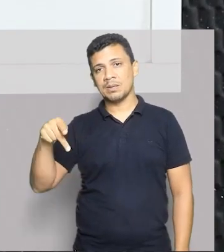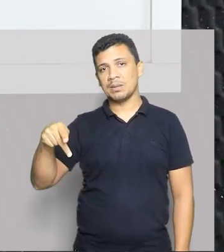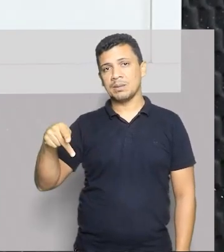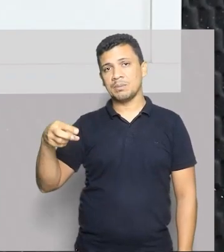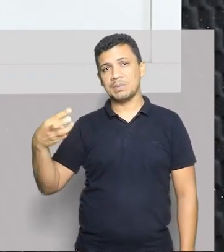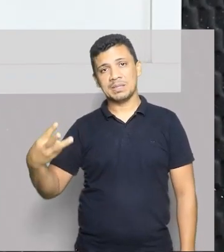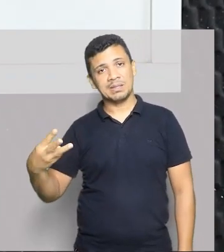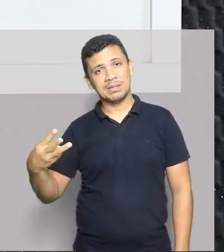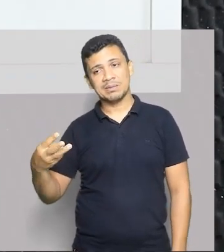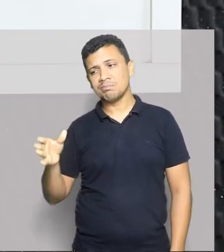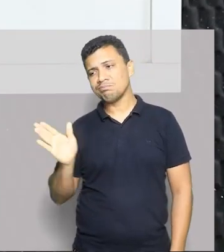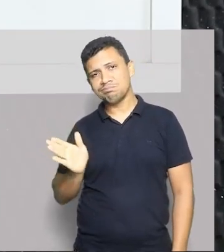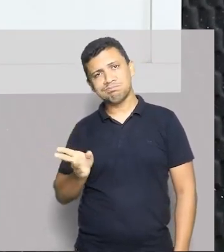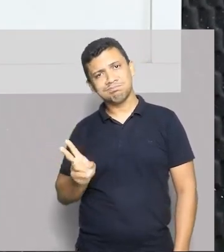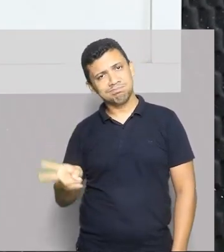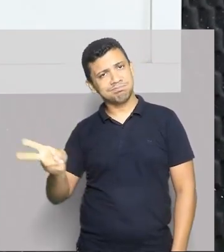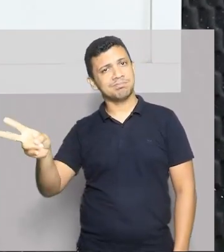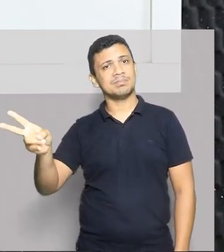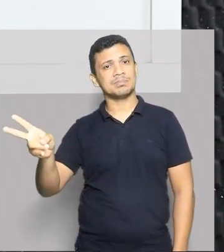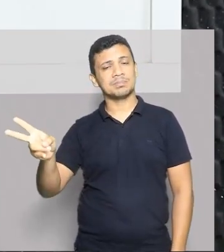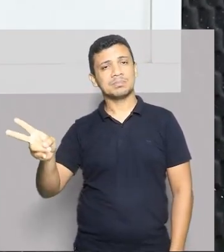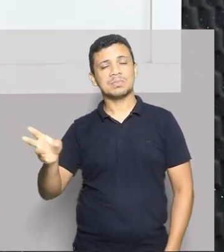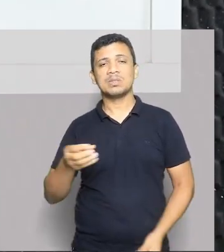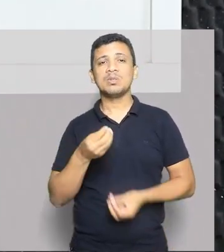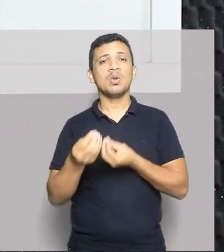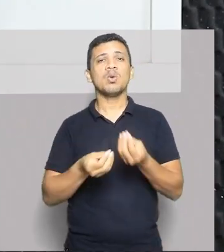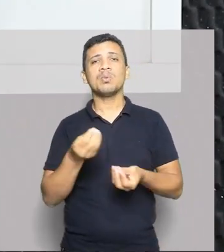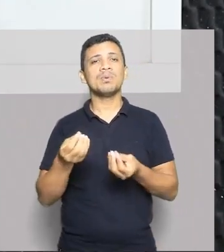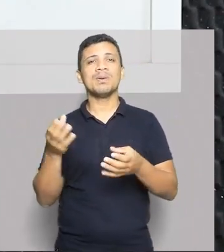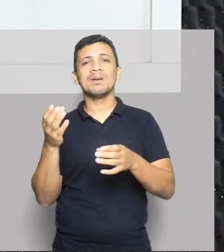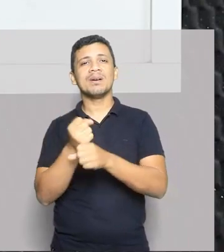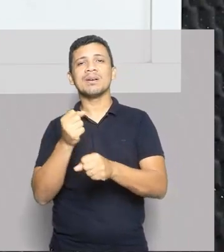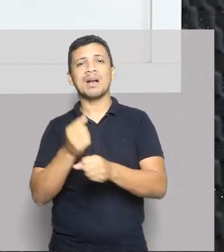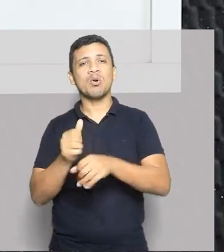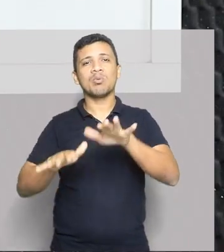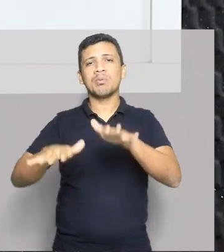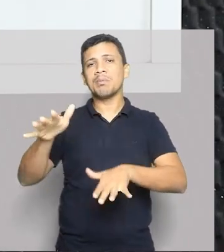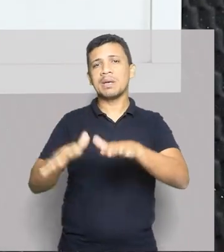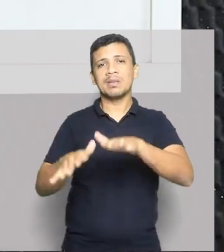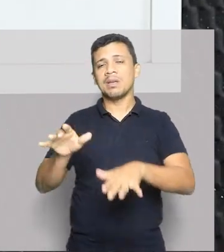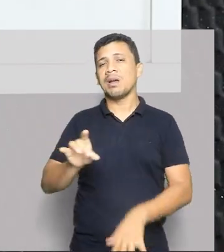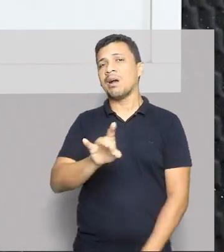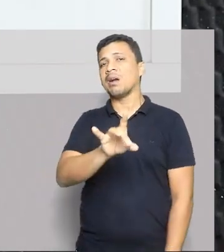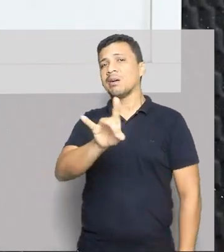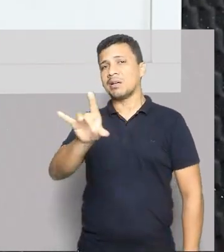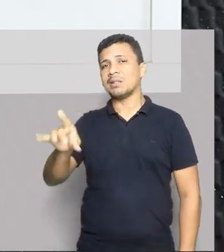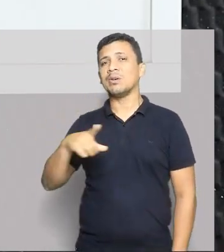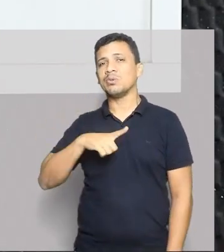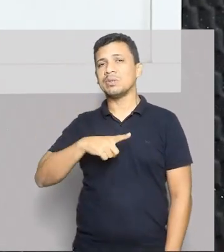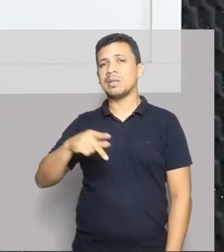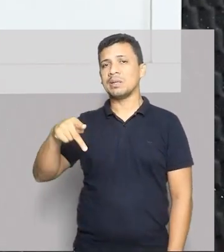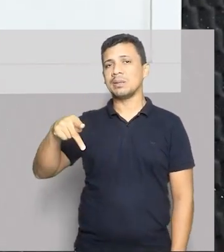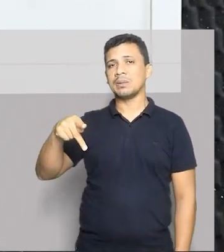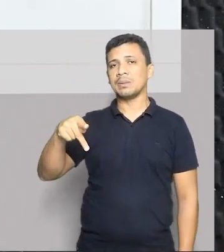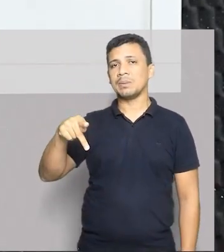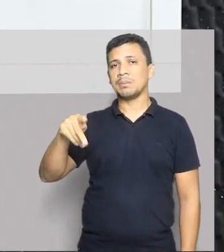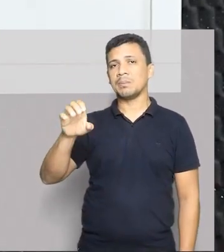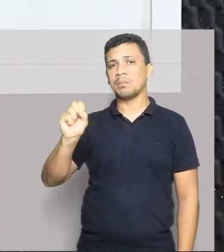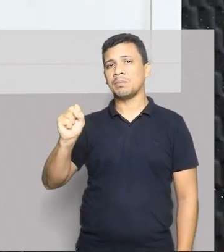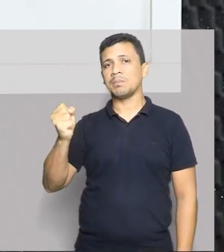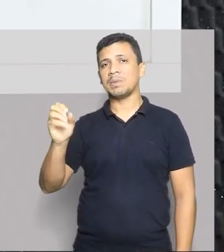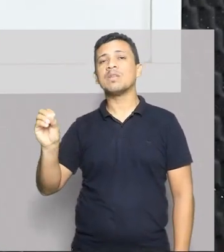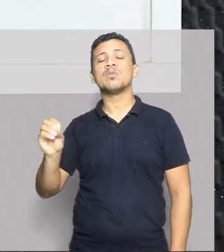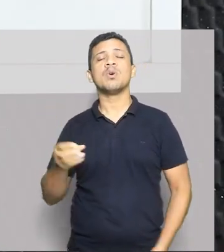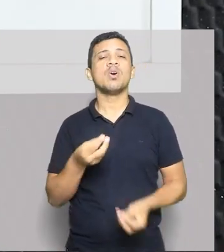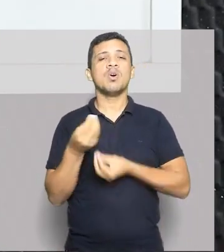P3 e assim sucessivamente. Então, na média ponderada, cada número ele tem um peso. Então, nesse tipo de situação, como é que eu